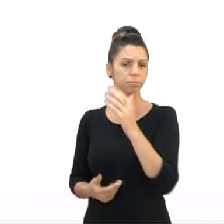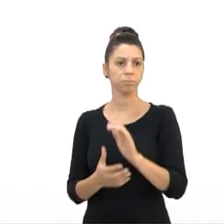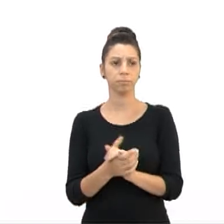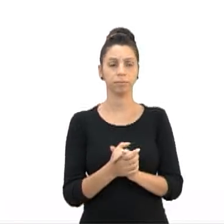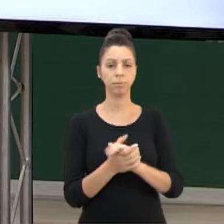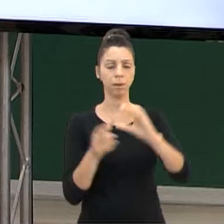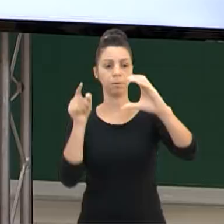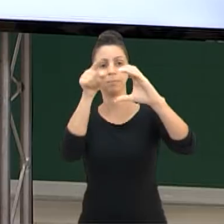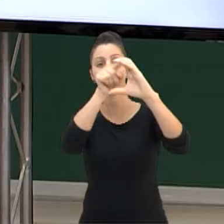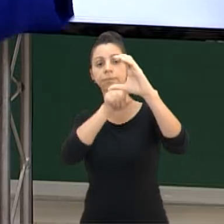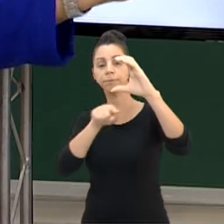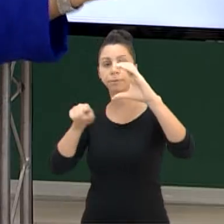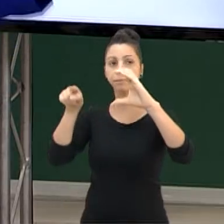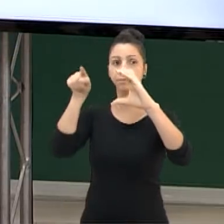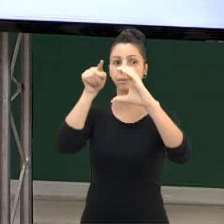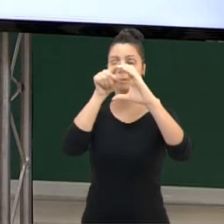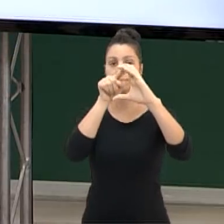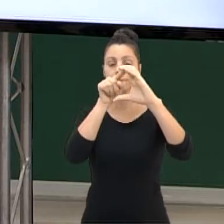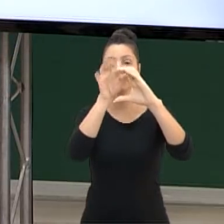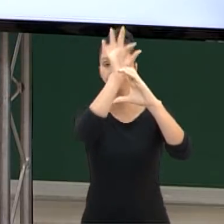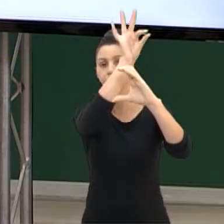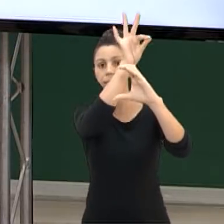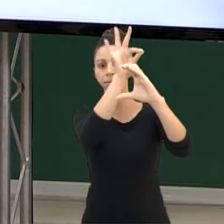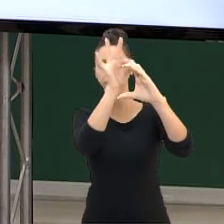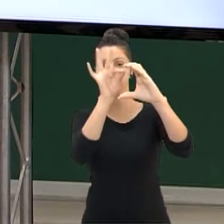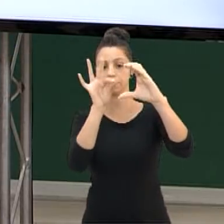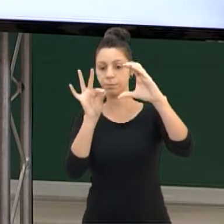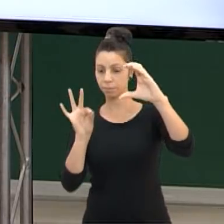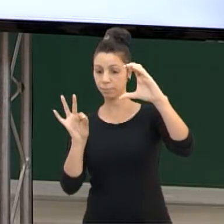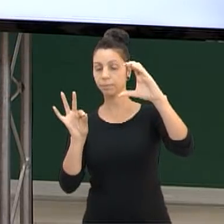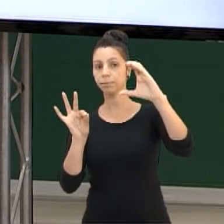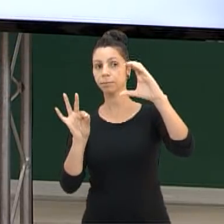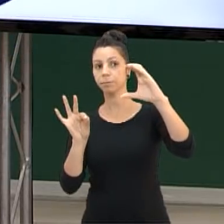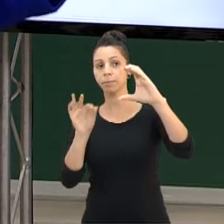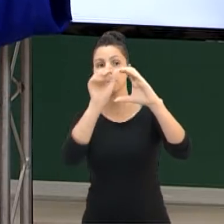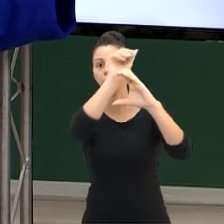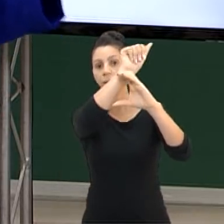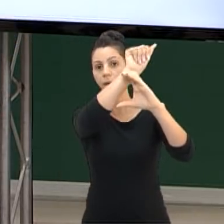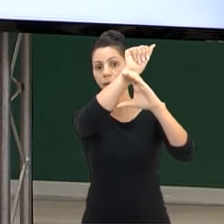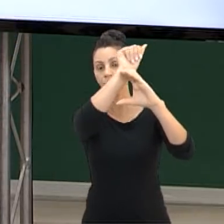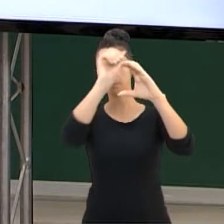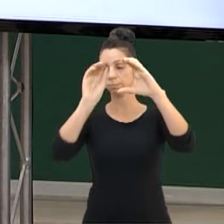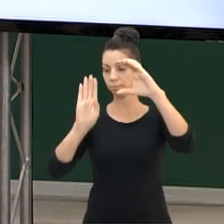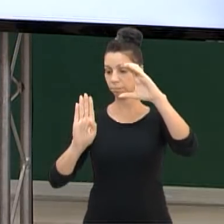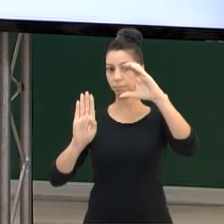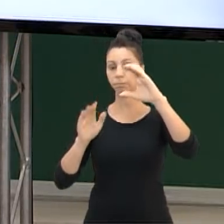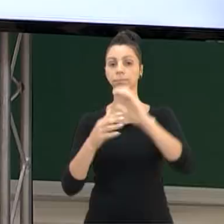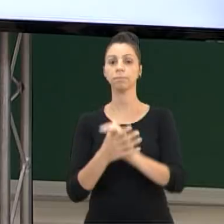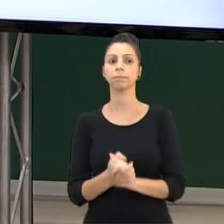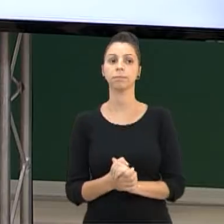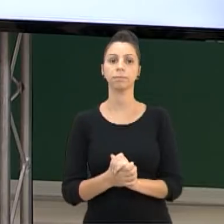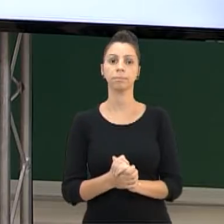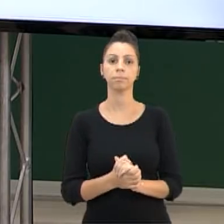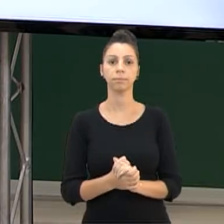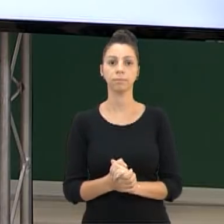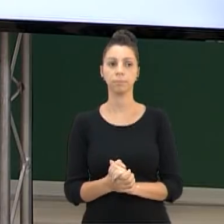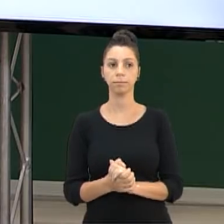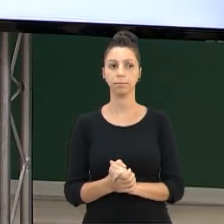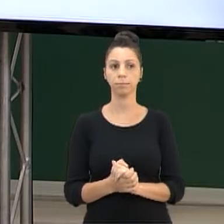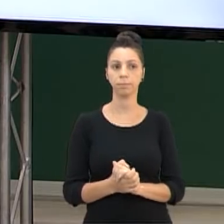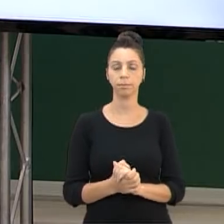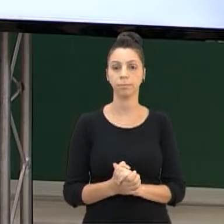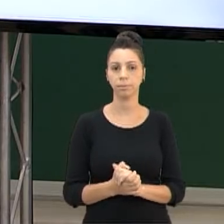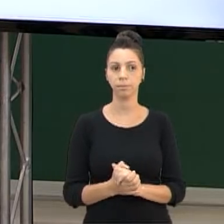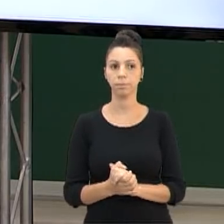minha circunferência e a nossa reta secante agora com os pontos delimitados ali, ó, o A e o B. O que eu tenho? Perceba